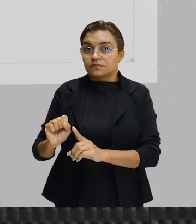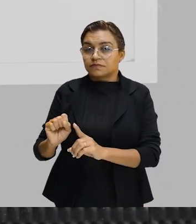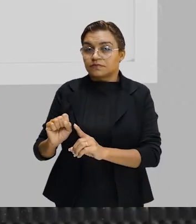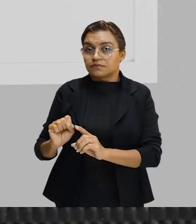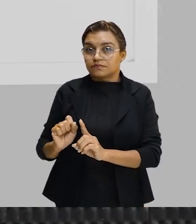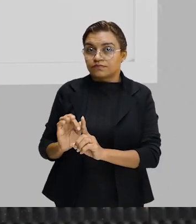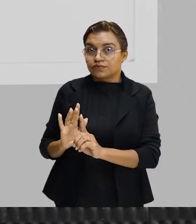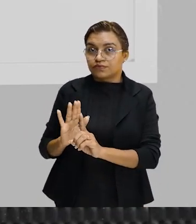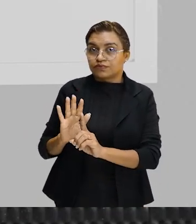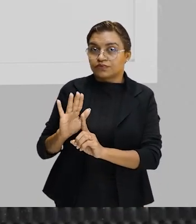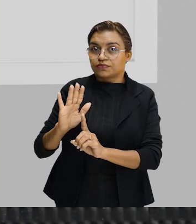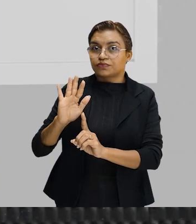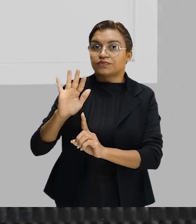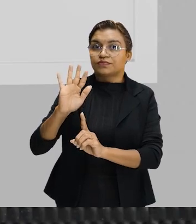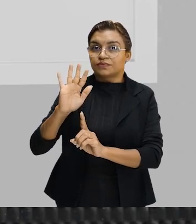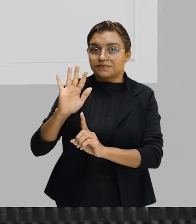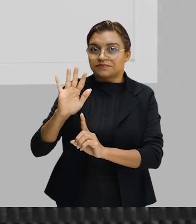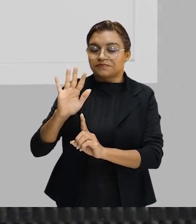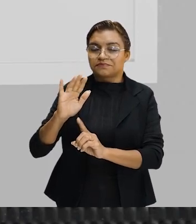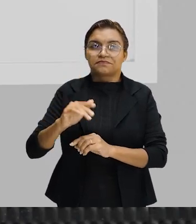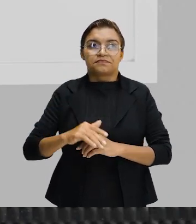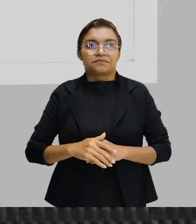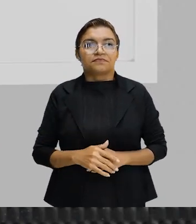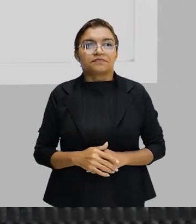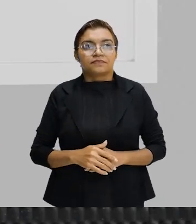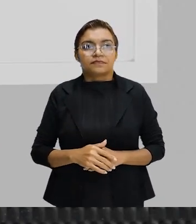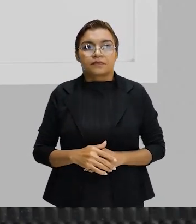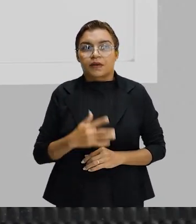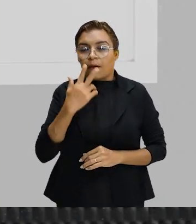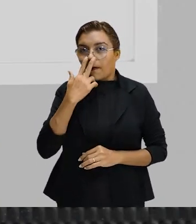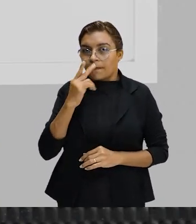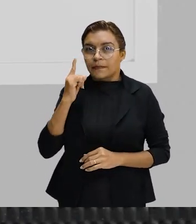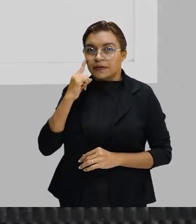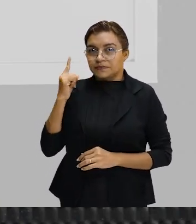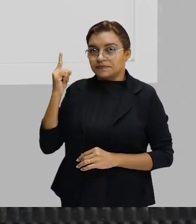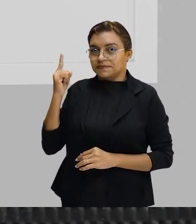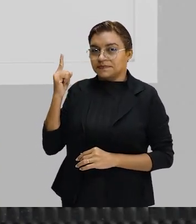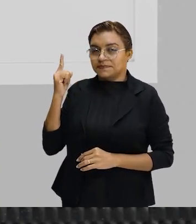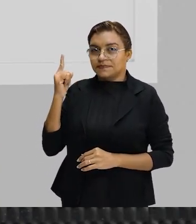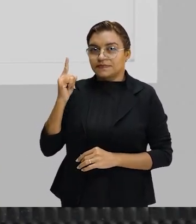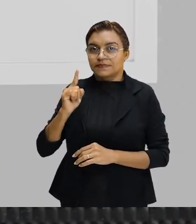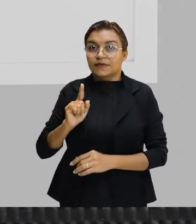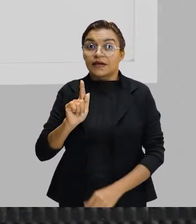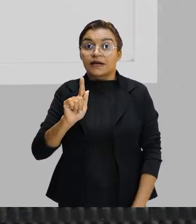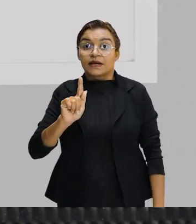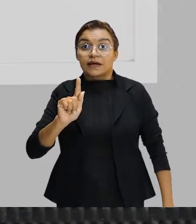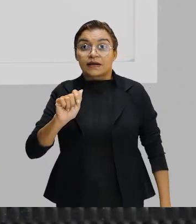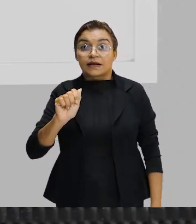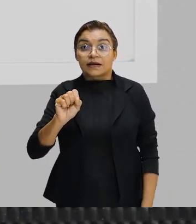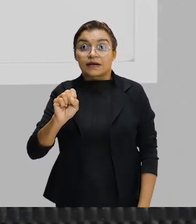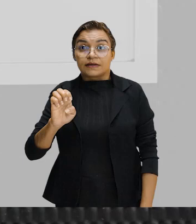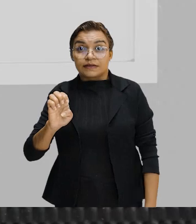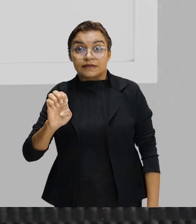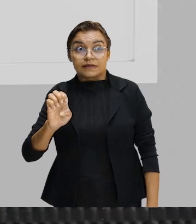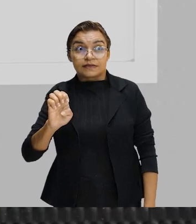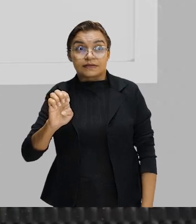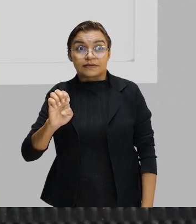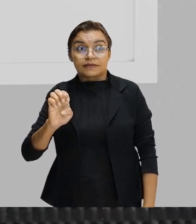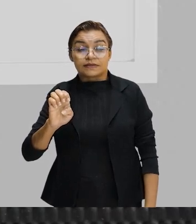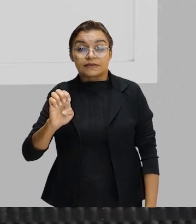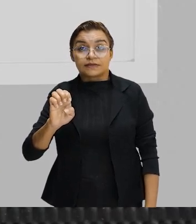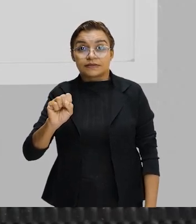Certo? E nós temos os gases, por exemplo. Isso aqui é um gás. Certo? Os gases e vapores.